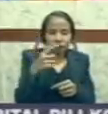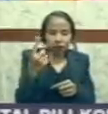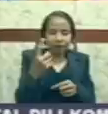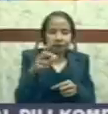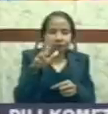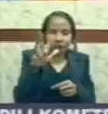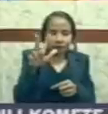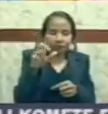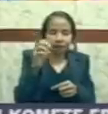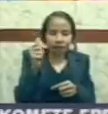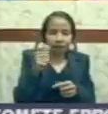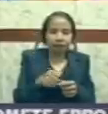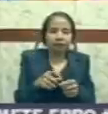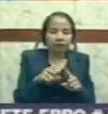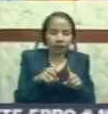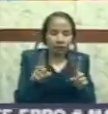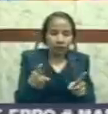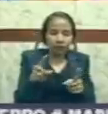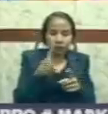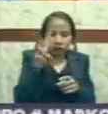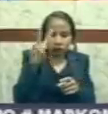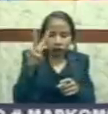contém uma rua que é diferente lá nessa.